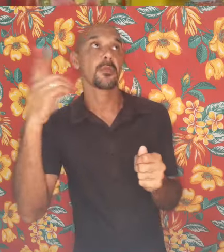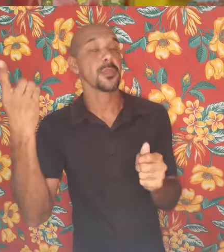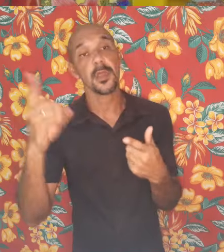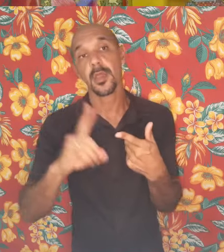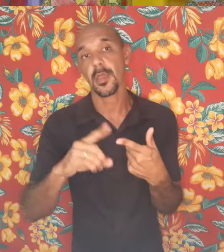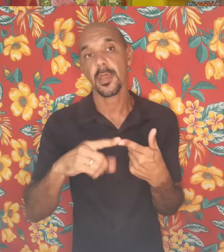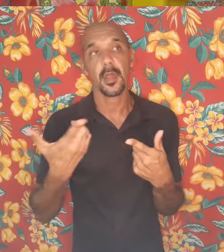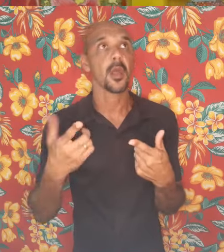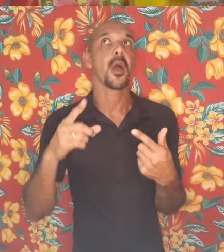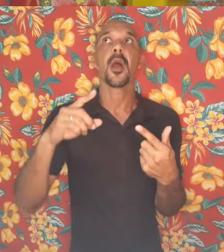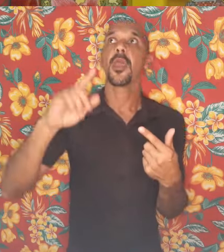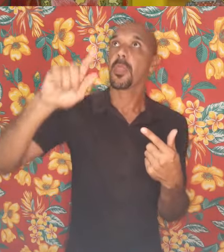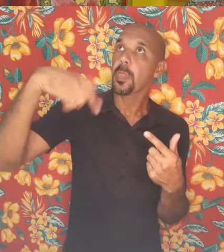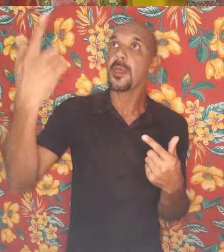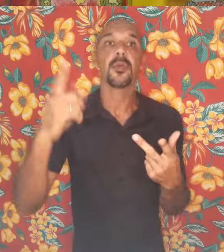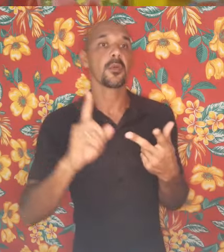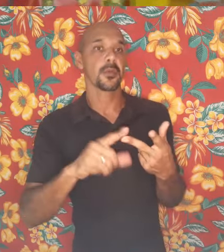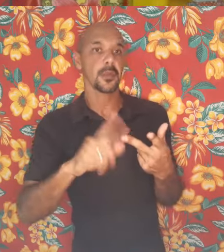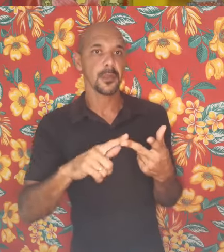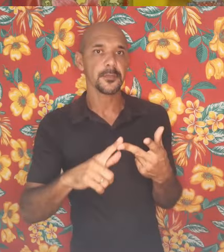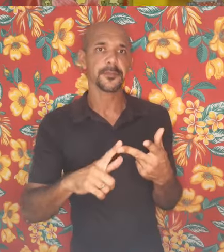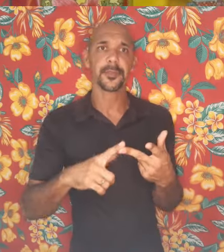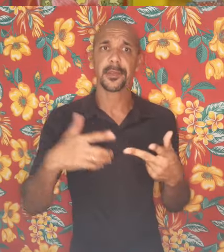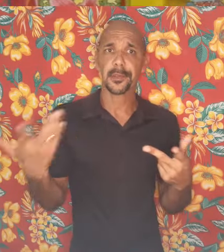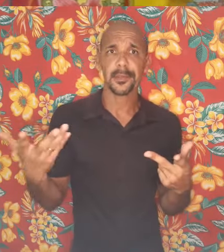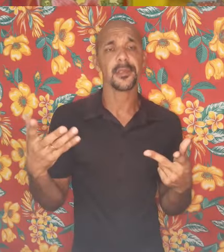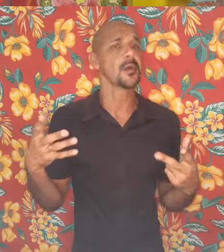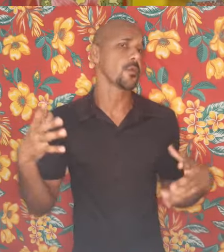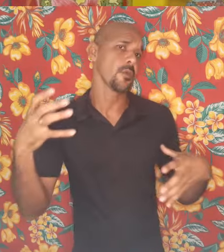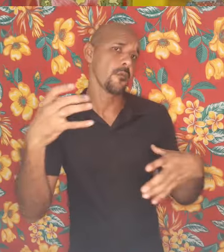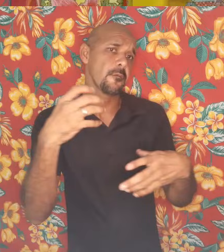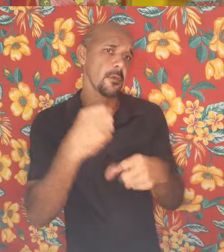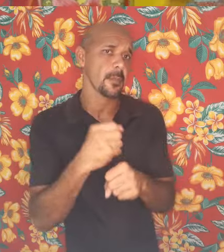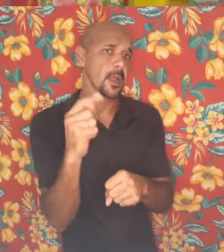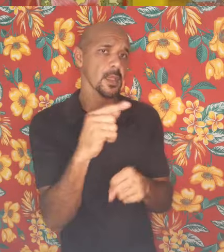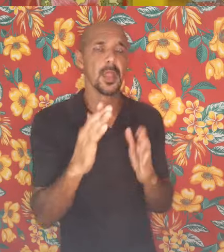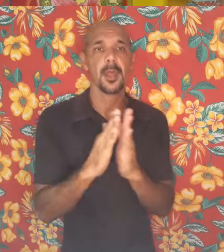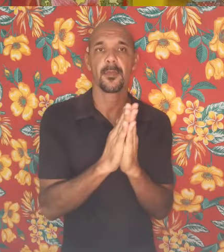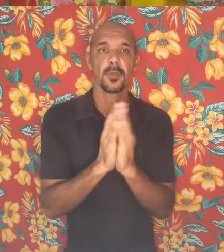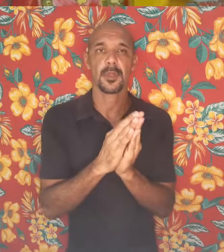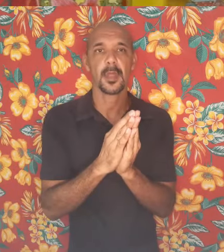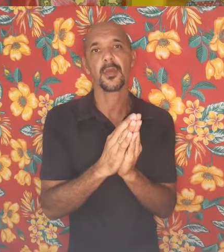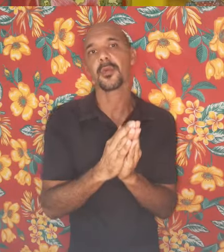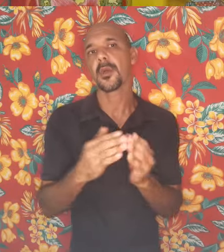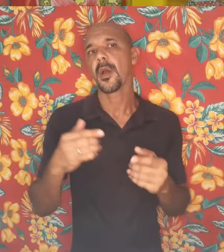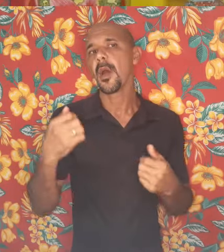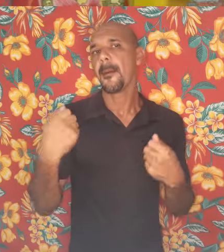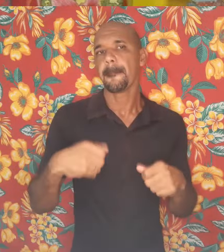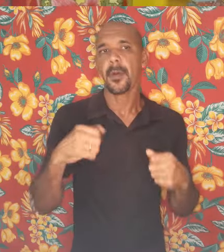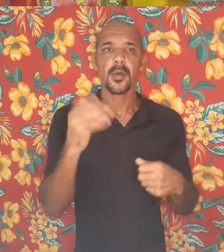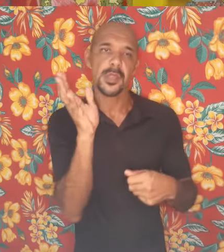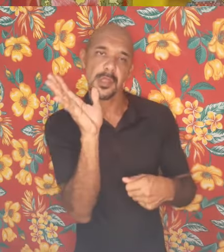ir fazer as mãos, a gente acaba demorando mais na produção desse boneco, tá? E aí, ó, eu peguei um pedaço de